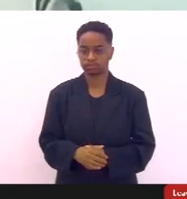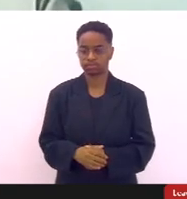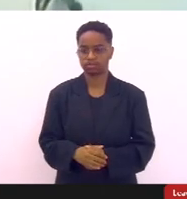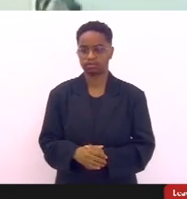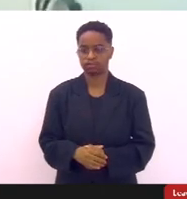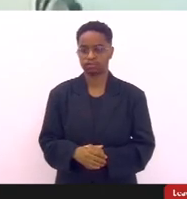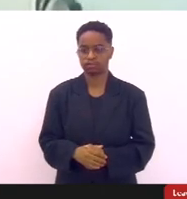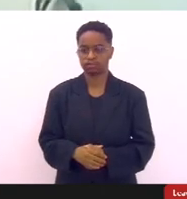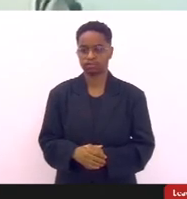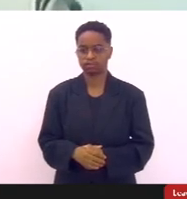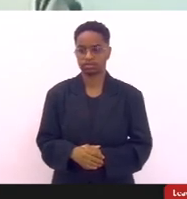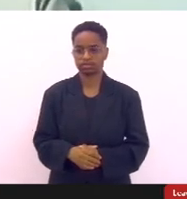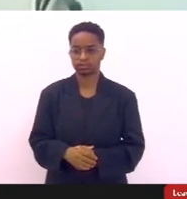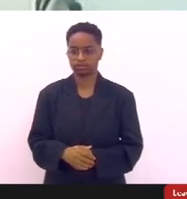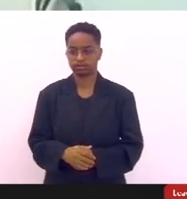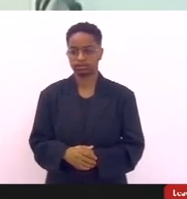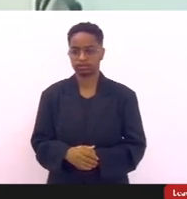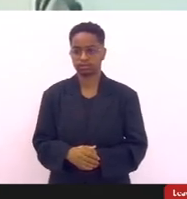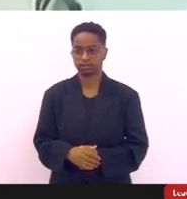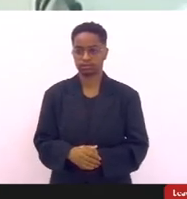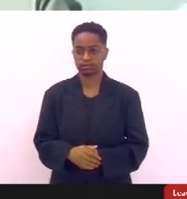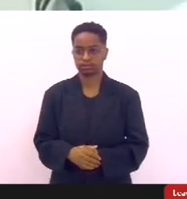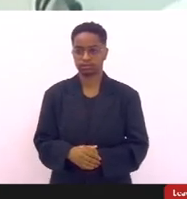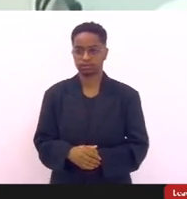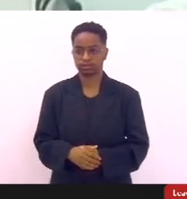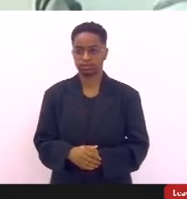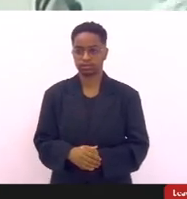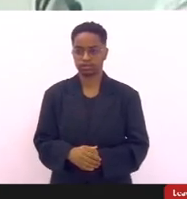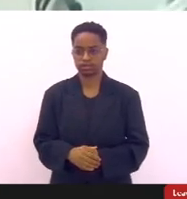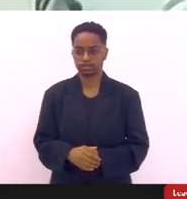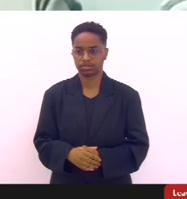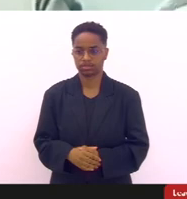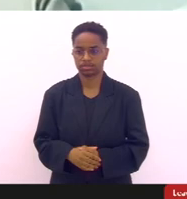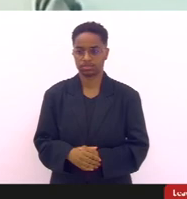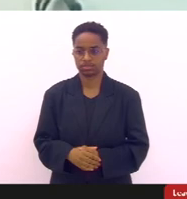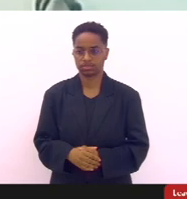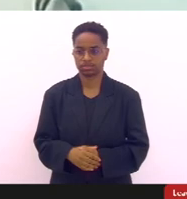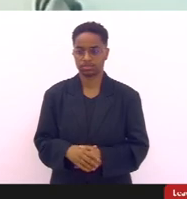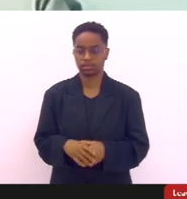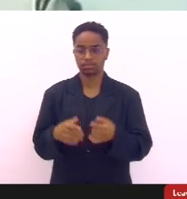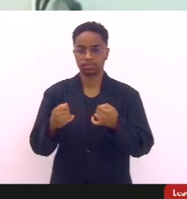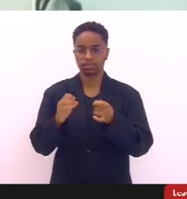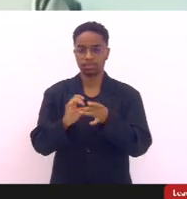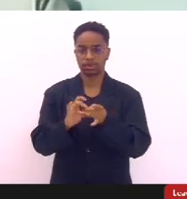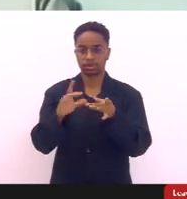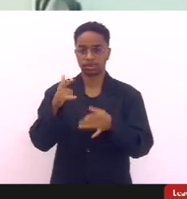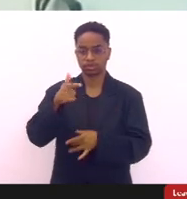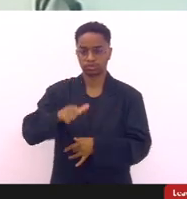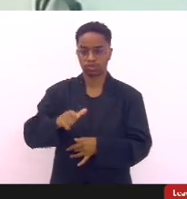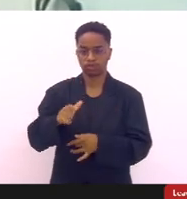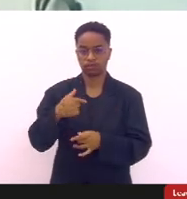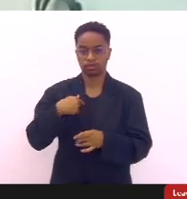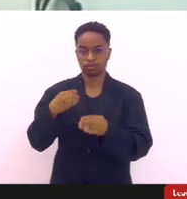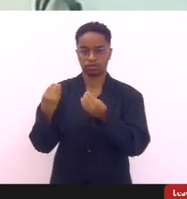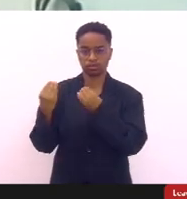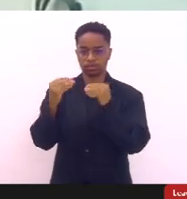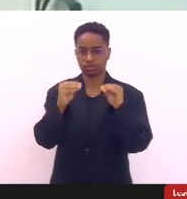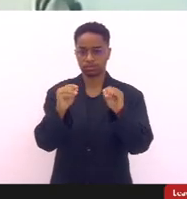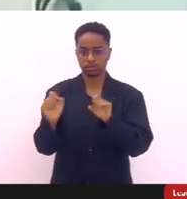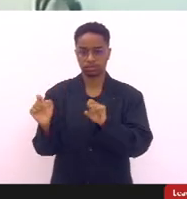a Karen. Tá, tem que continuar. Me dá de novo aí a habilitação, acho que tirou. Está